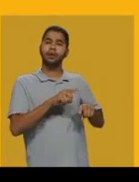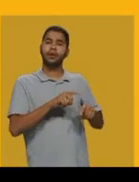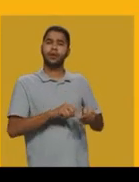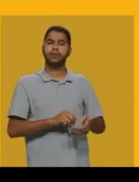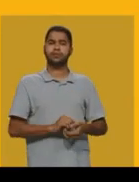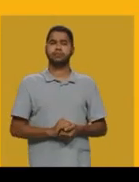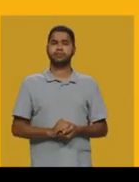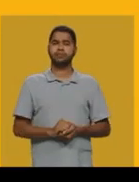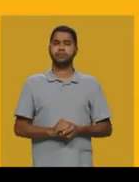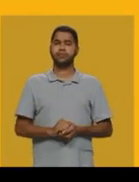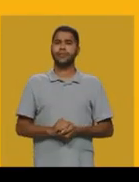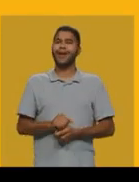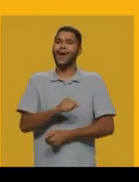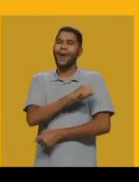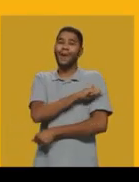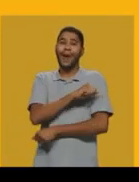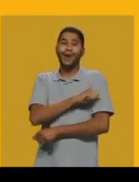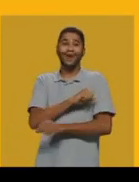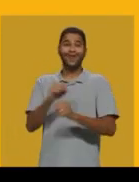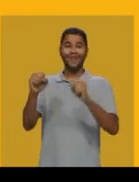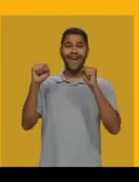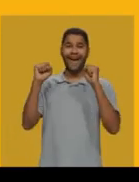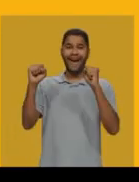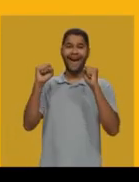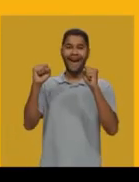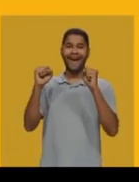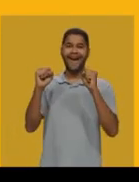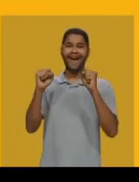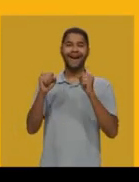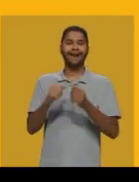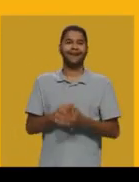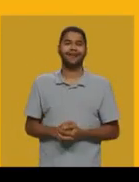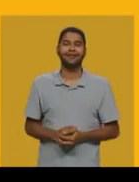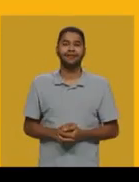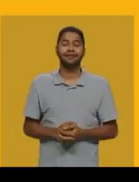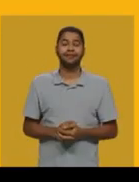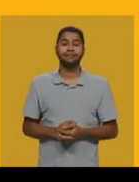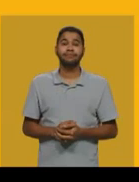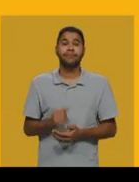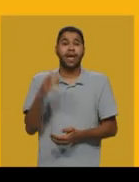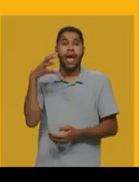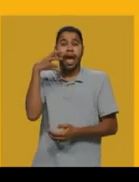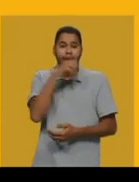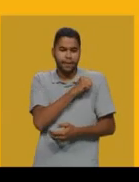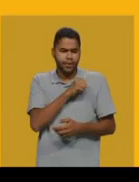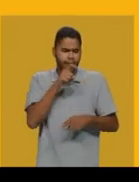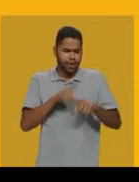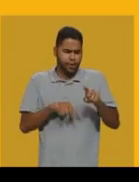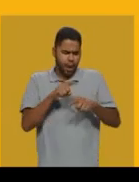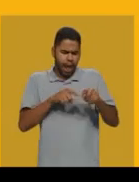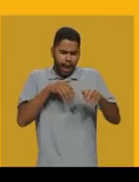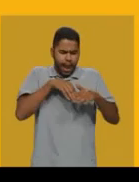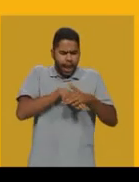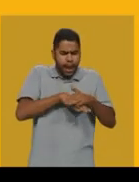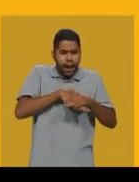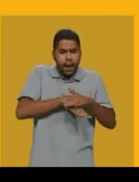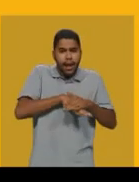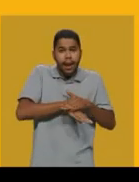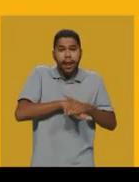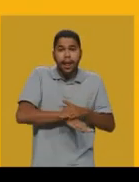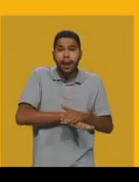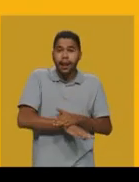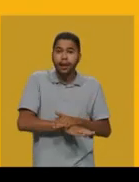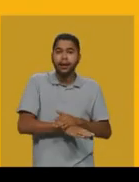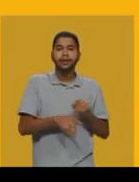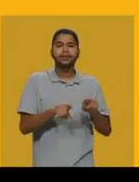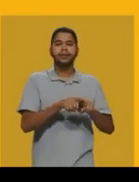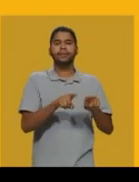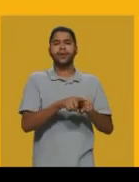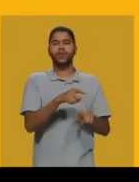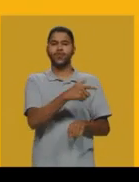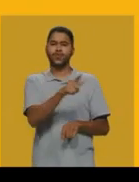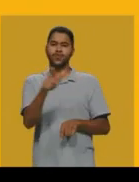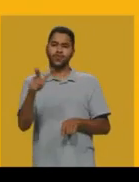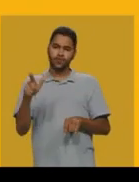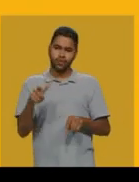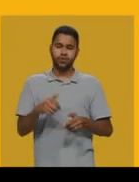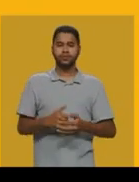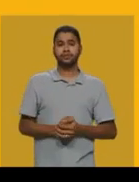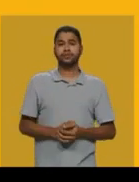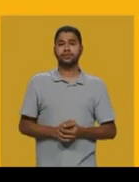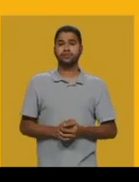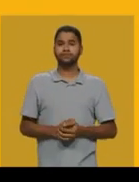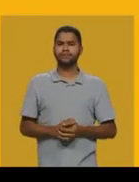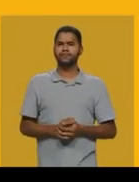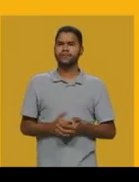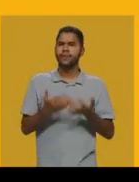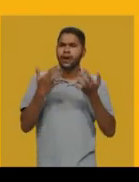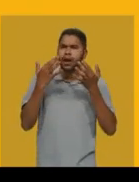O aluno: eba! Rapidamente guarda o material, seguido por outros colegas. Então,